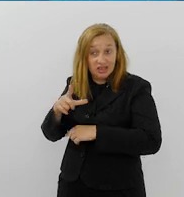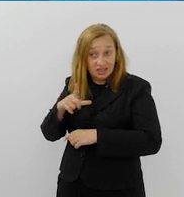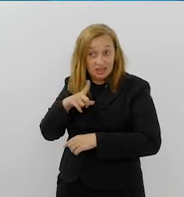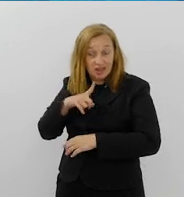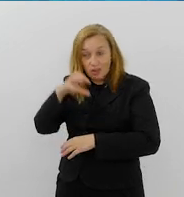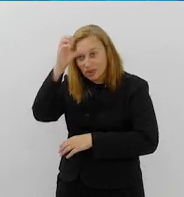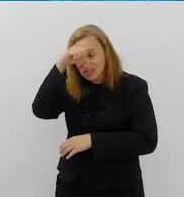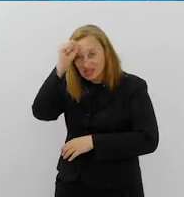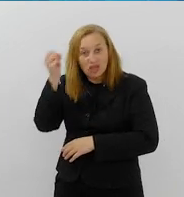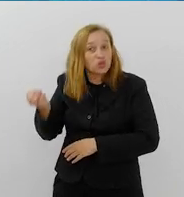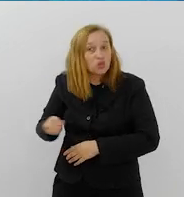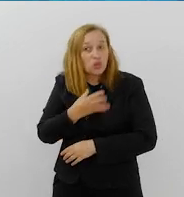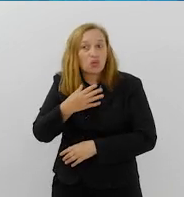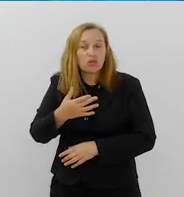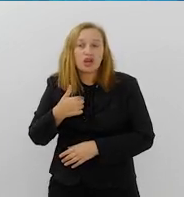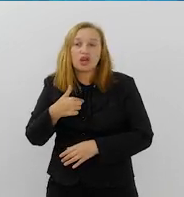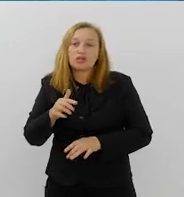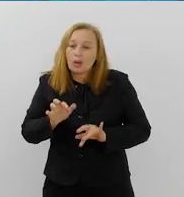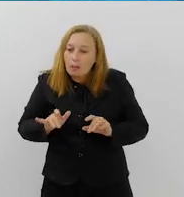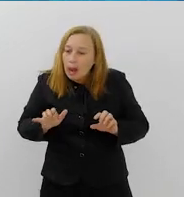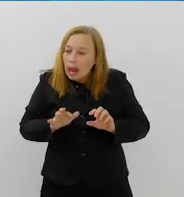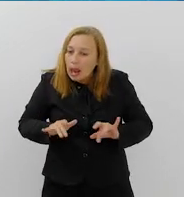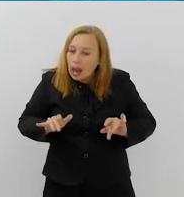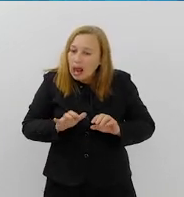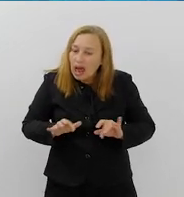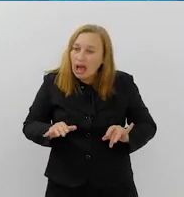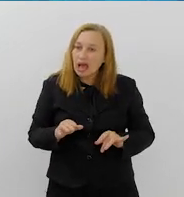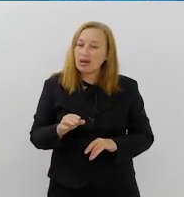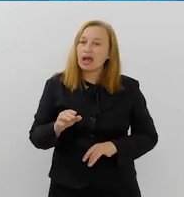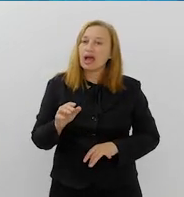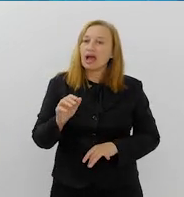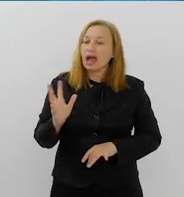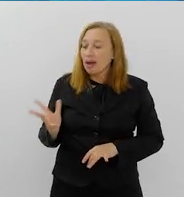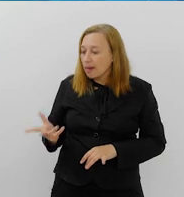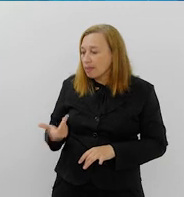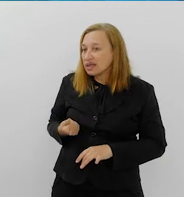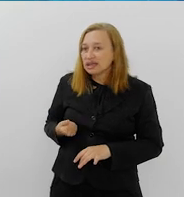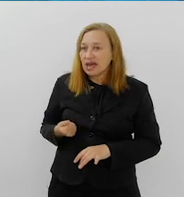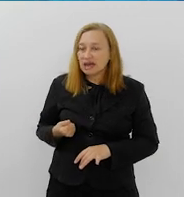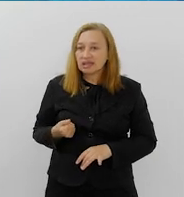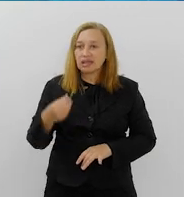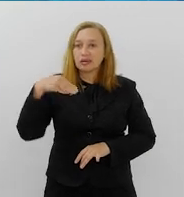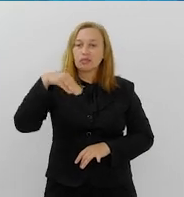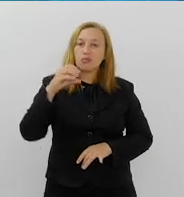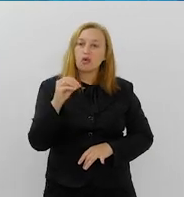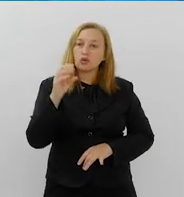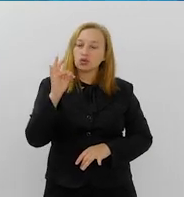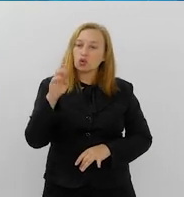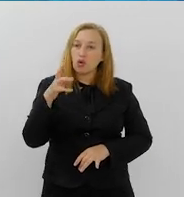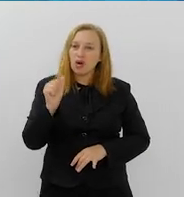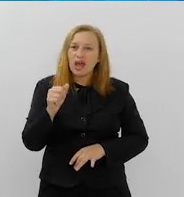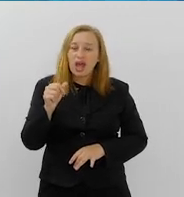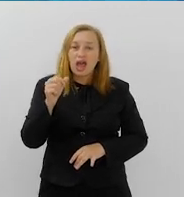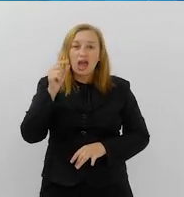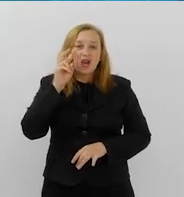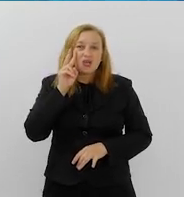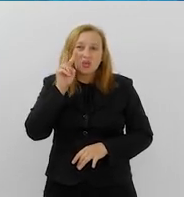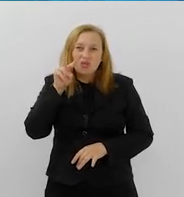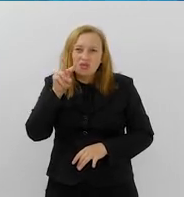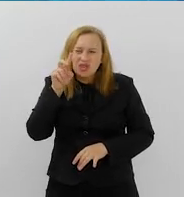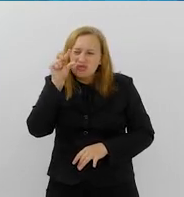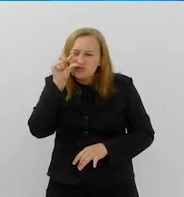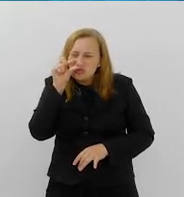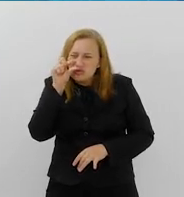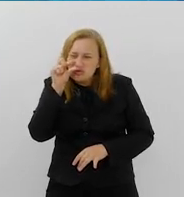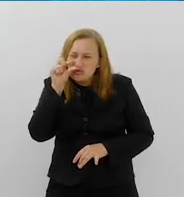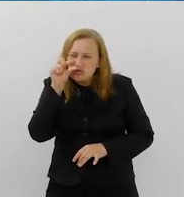eu tenho um aprendizado novo mesmo. Eu estou fazendo habilidade motora, né? Eu estou. A visão, não, está muito baixa, está